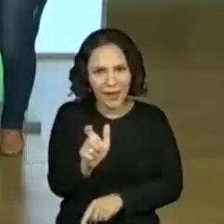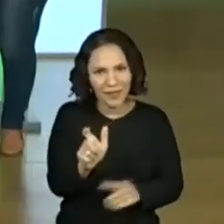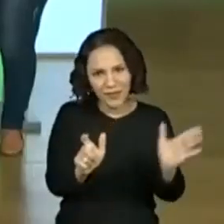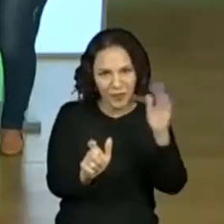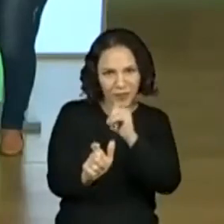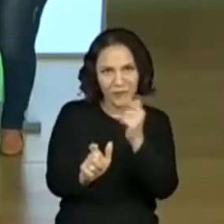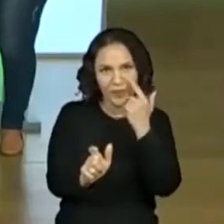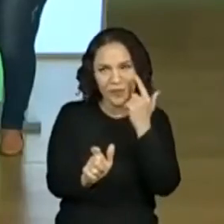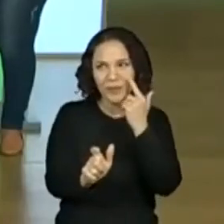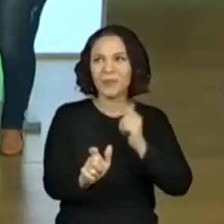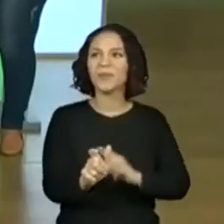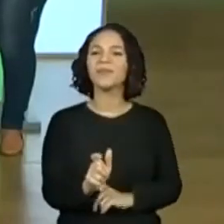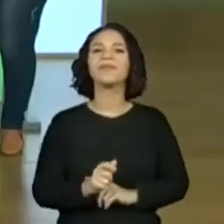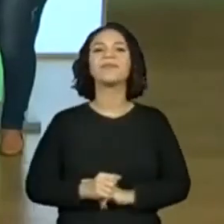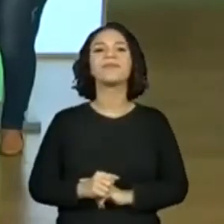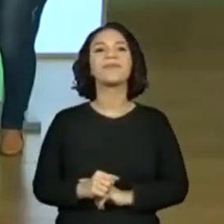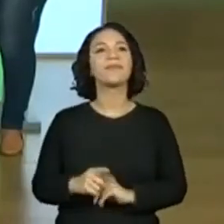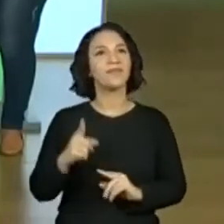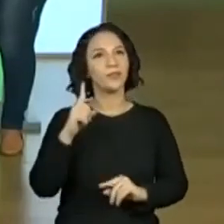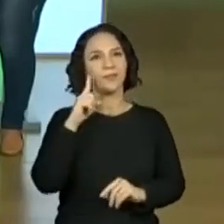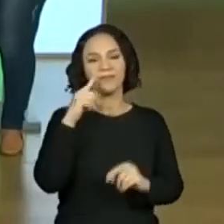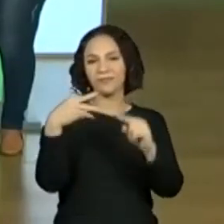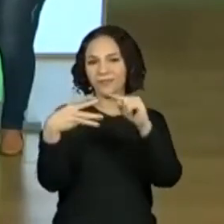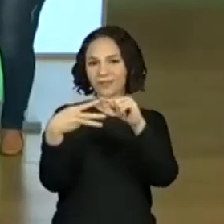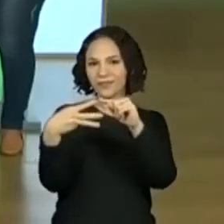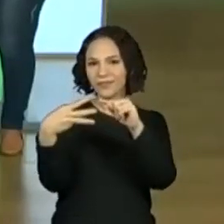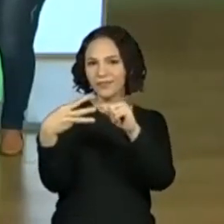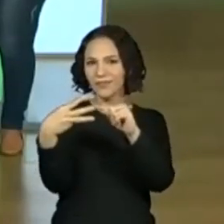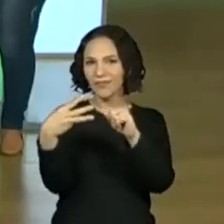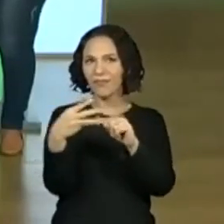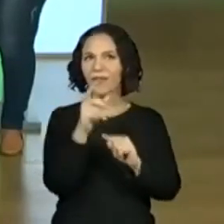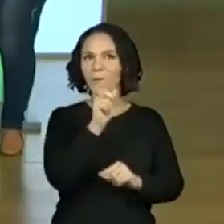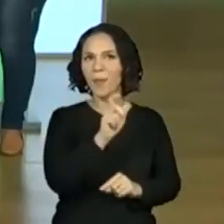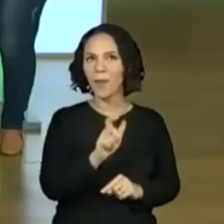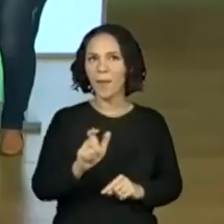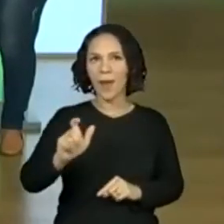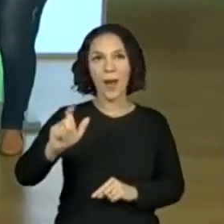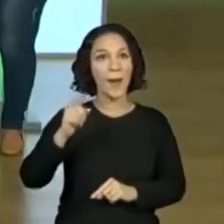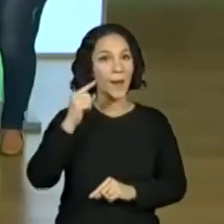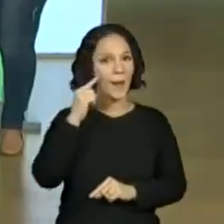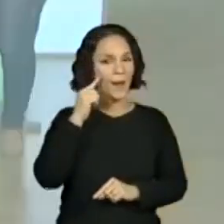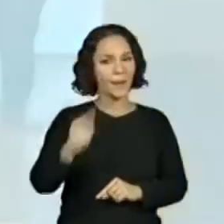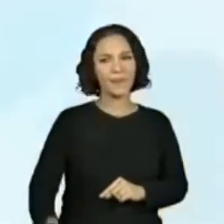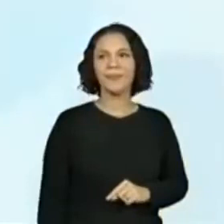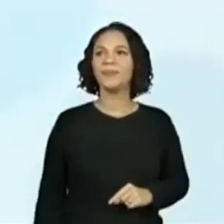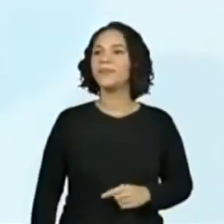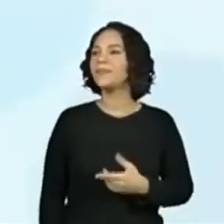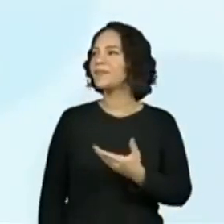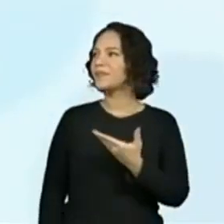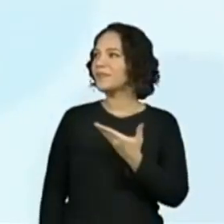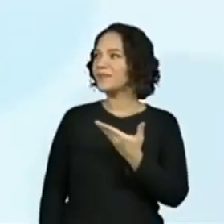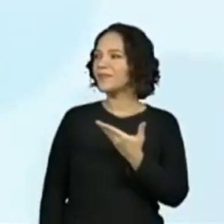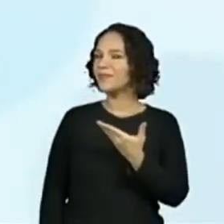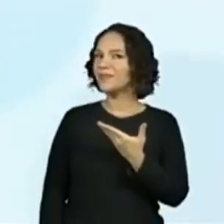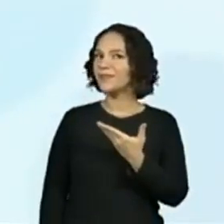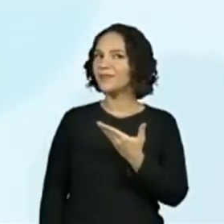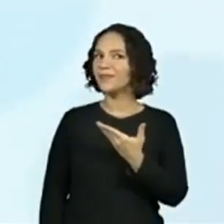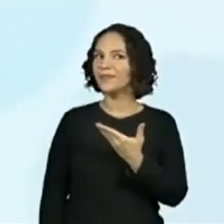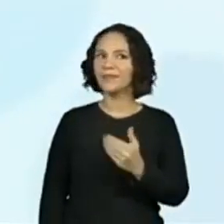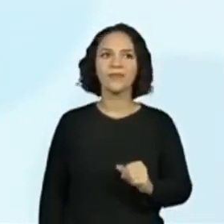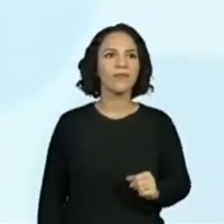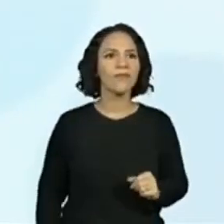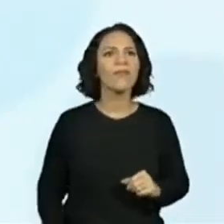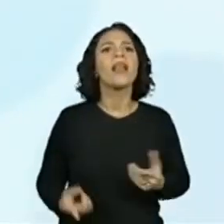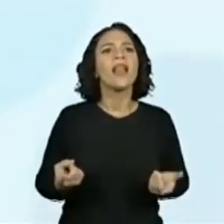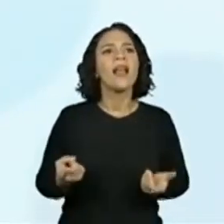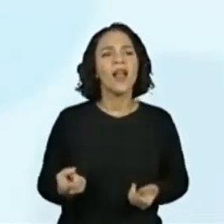vamos lá. Olhem lá, então, as três escritas que a gente tem para cabo de guerra. Agora eu quero ver todo mundo bem alvoroçado